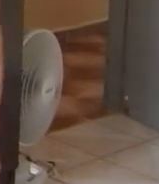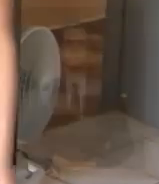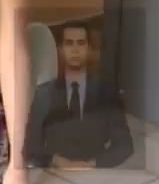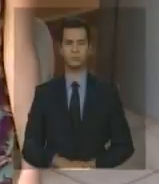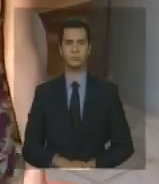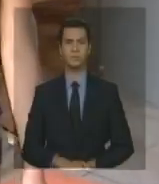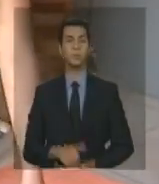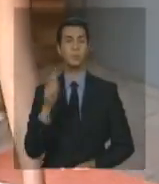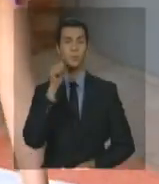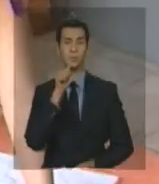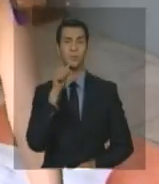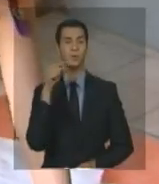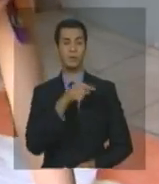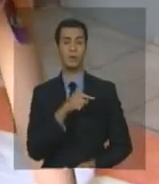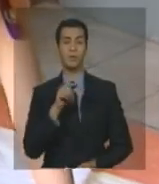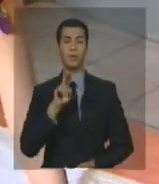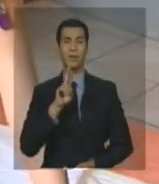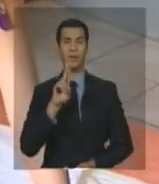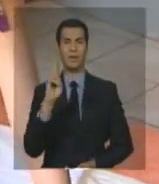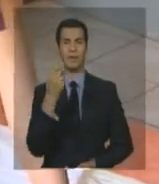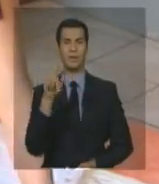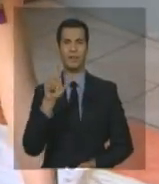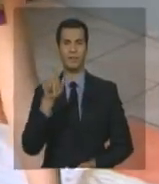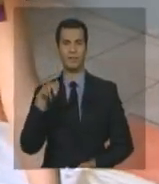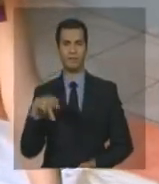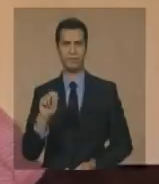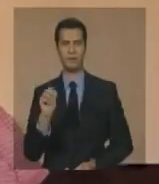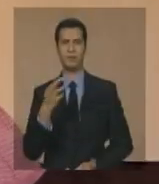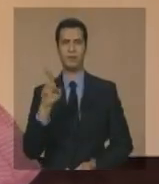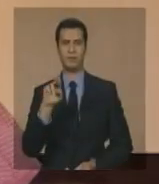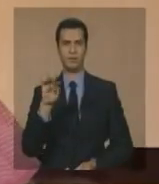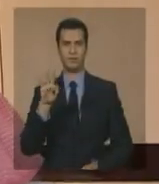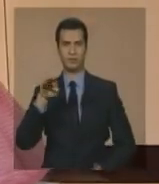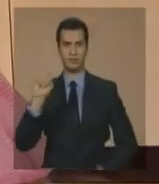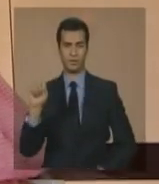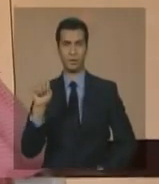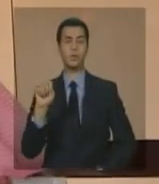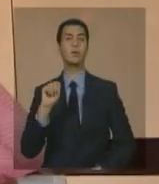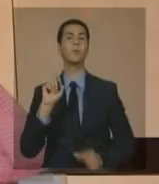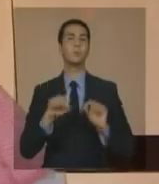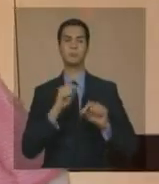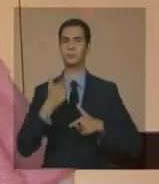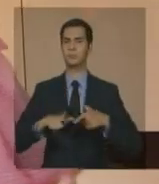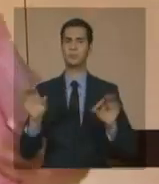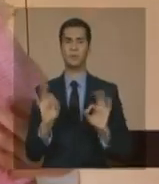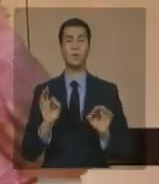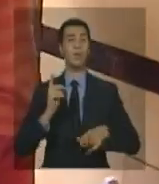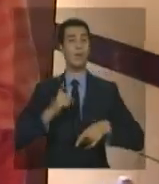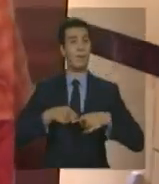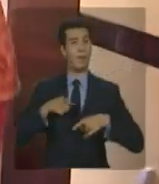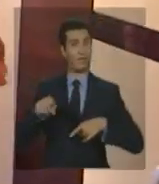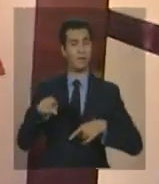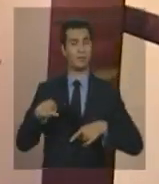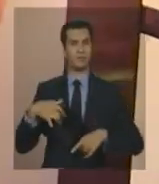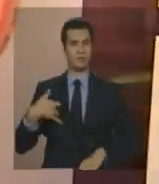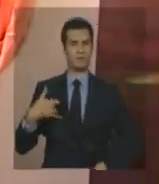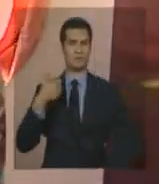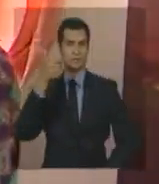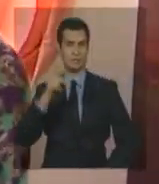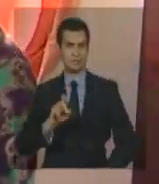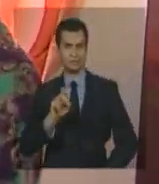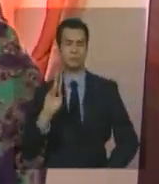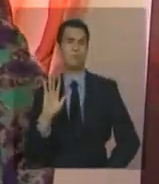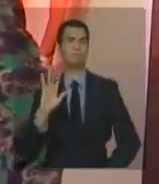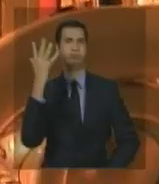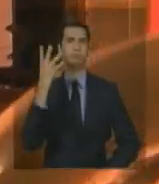Helena Rita não passa por essa ansiedade da primeira gravidez. Cega desde os 15 anos por causa de um glaucoma, ela já foi casada